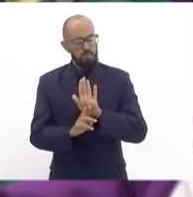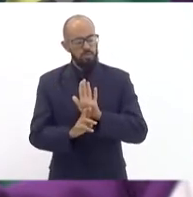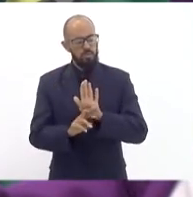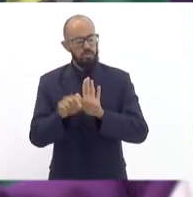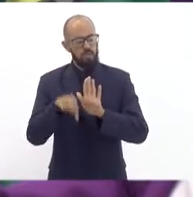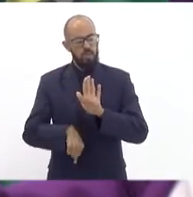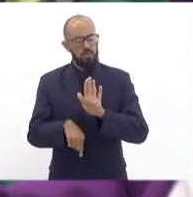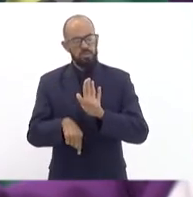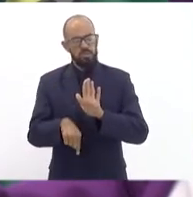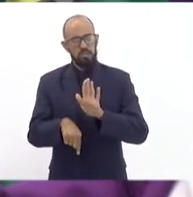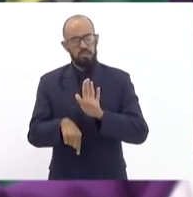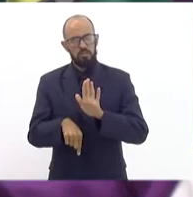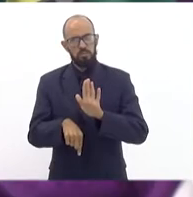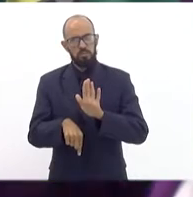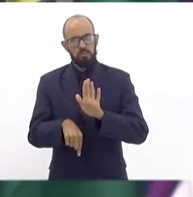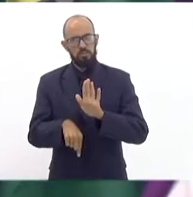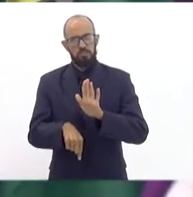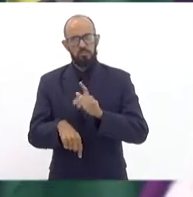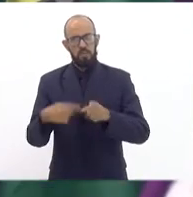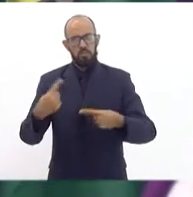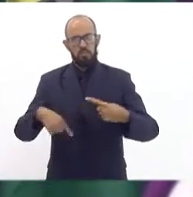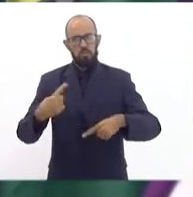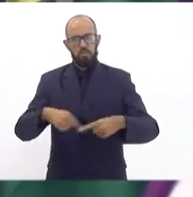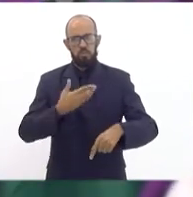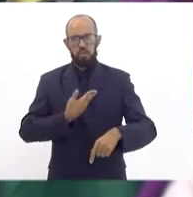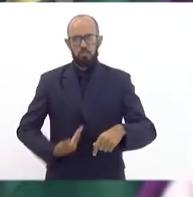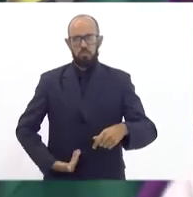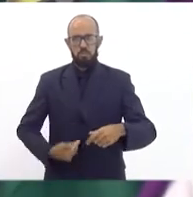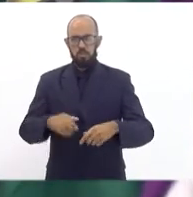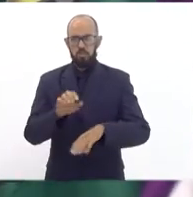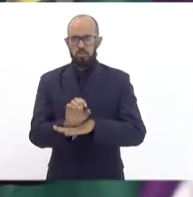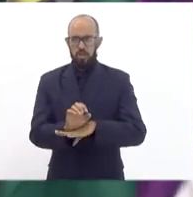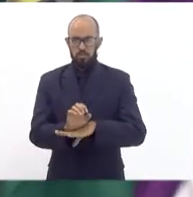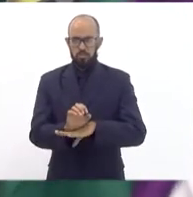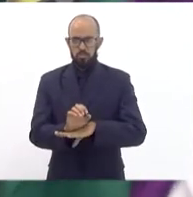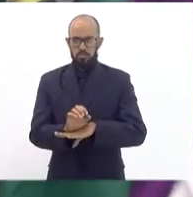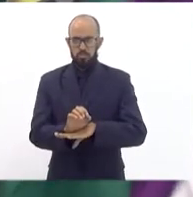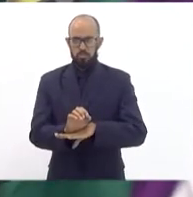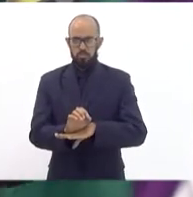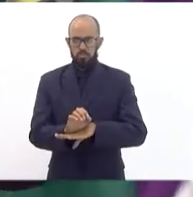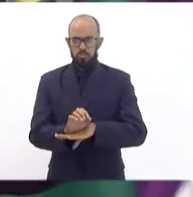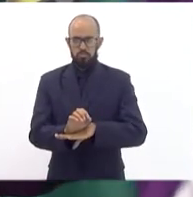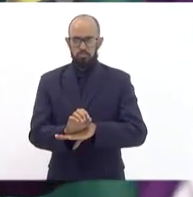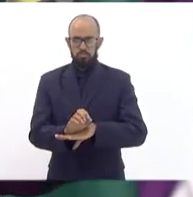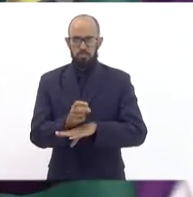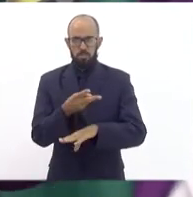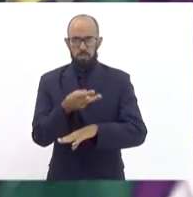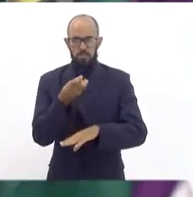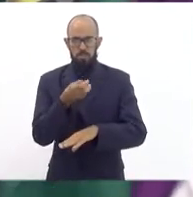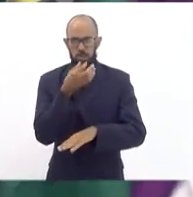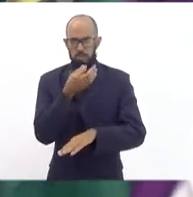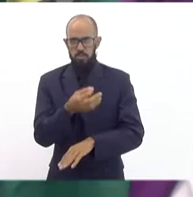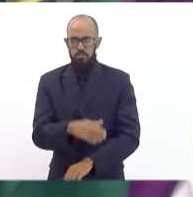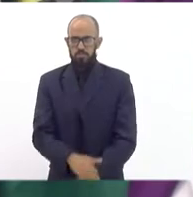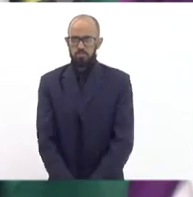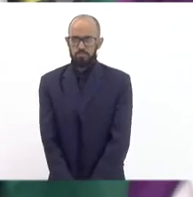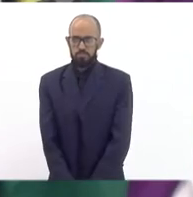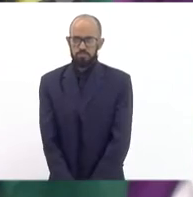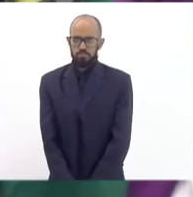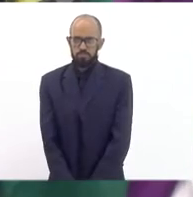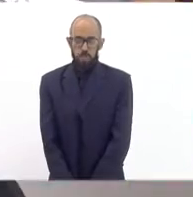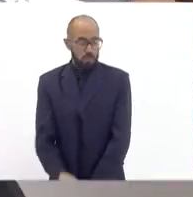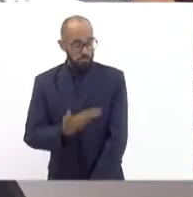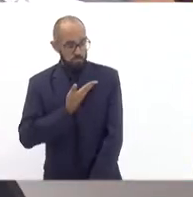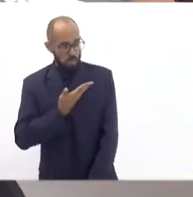aqui representando a política pública do Estado, para ouvir alguma coisa a respeito disso. Meu querido amigo Leomar, eu